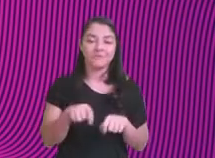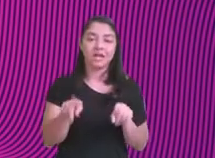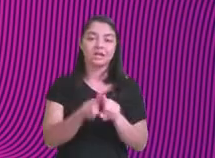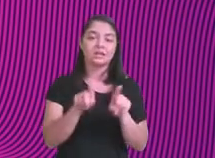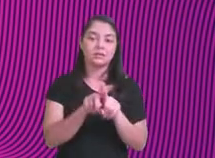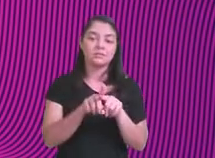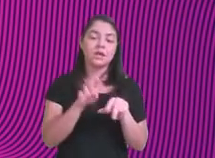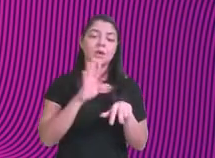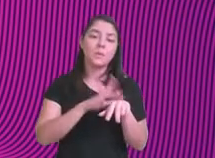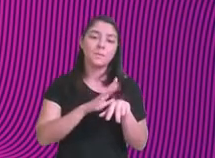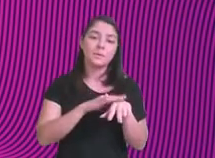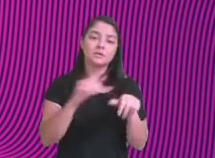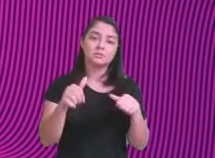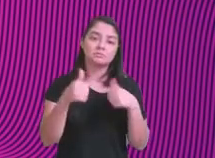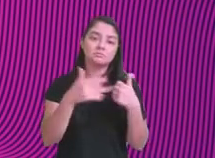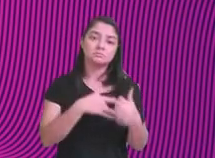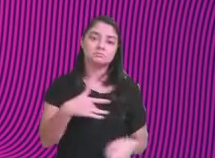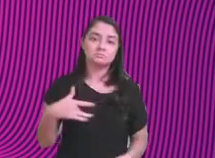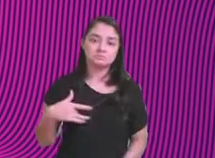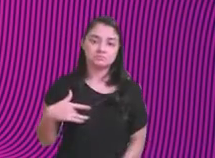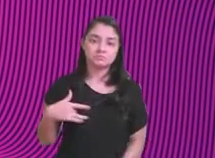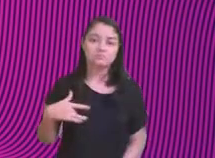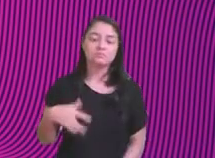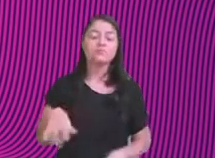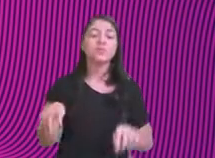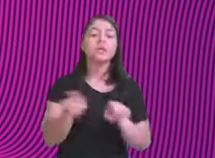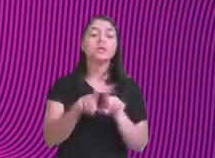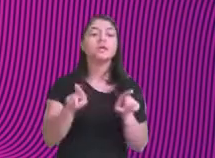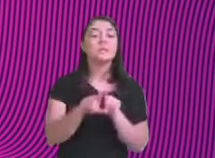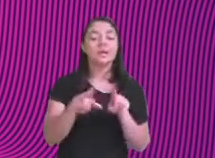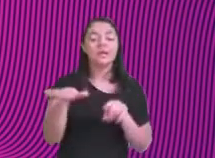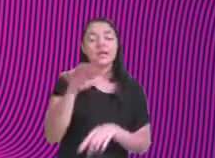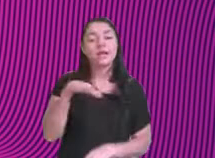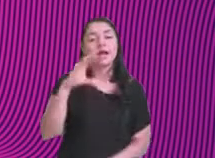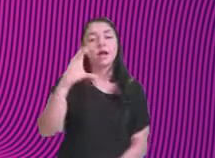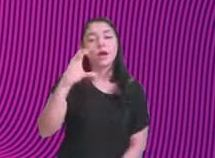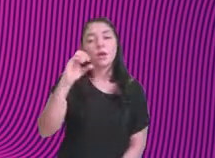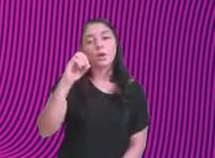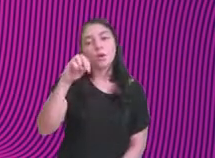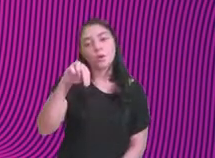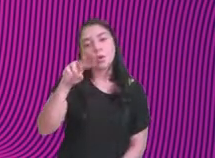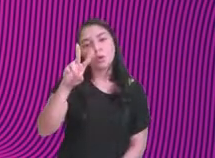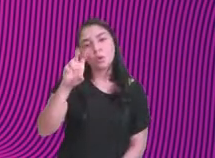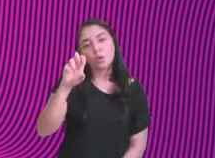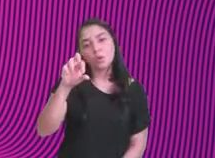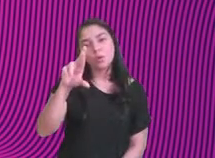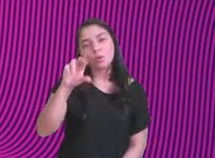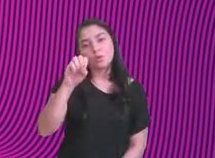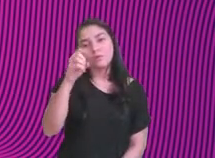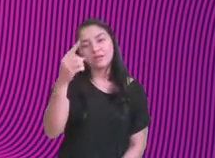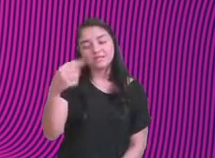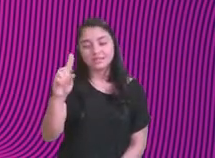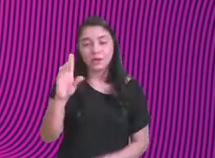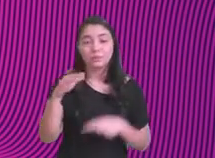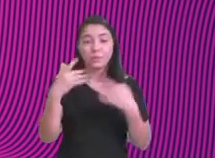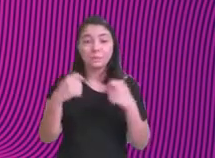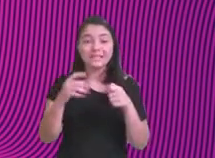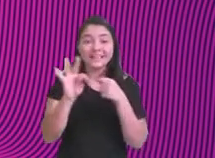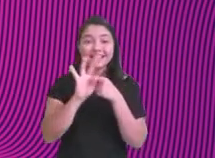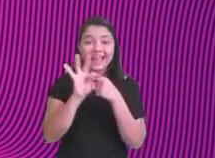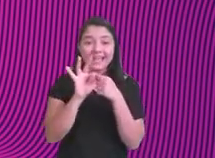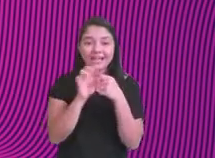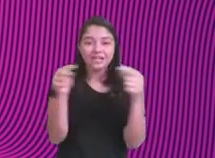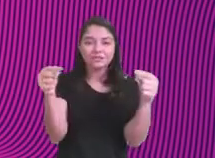adequadas. E aquela questão da conversão, né, hoje, quando você combina todas essas técnicas, realmente a chance de